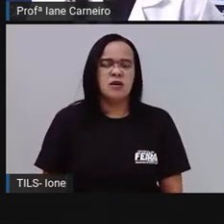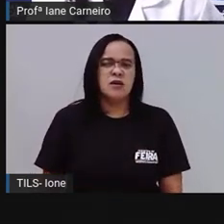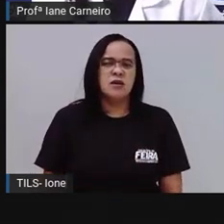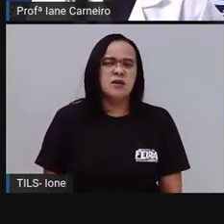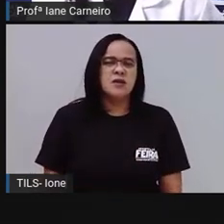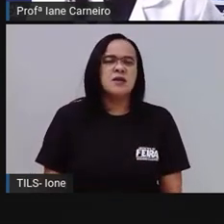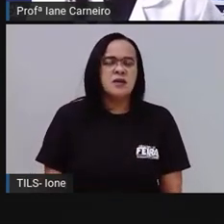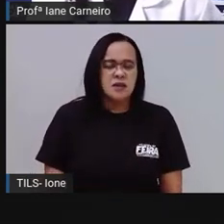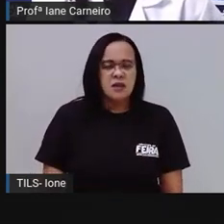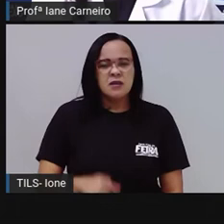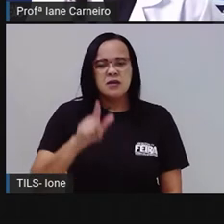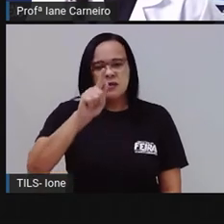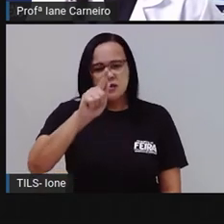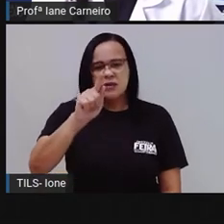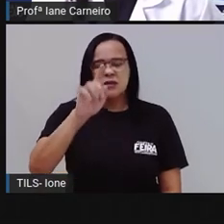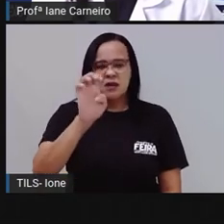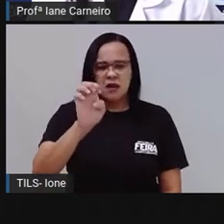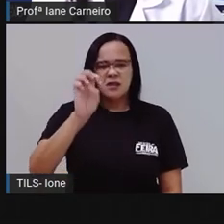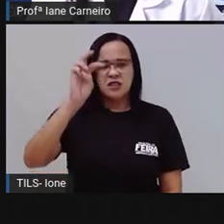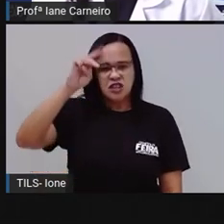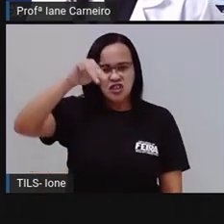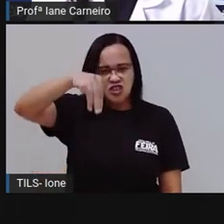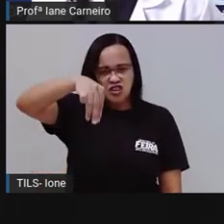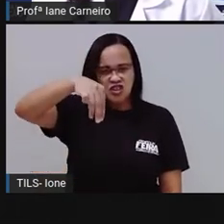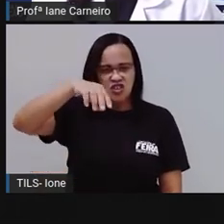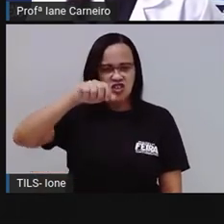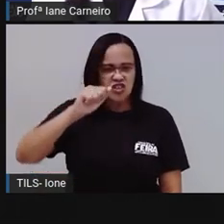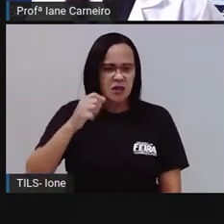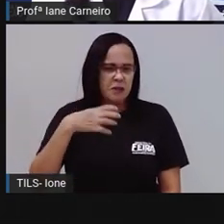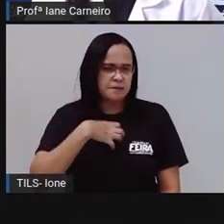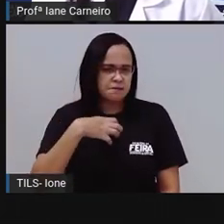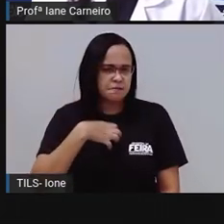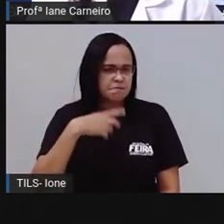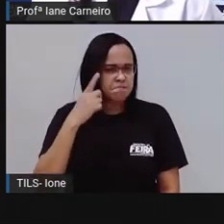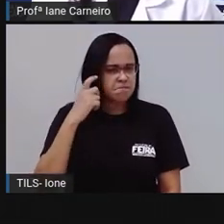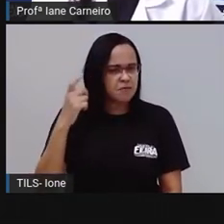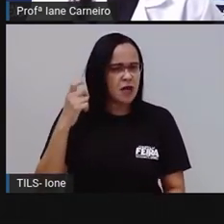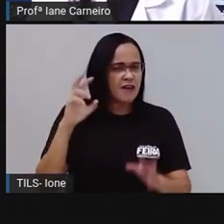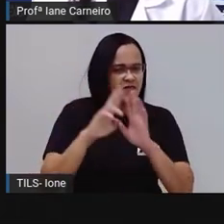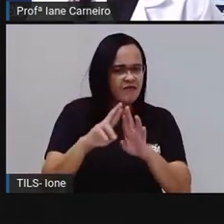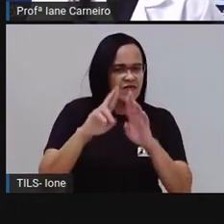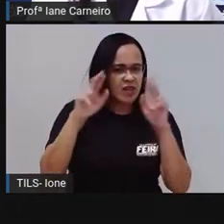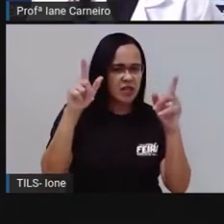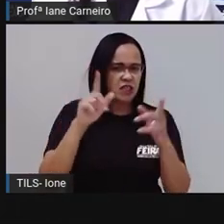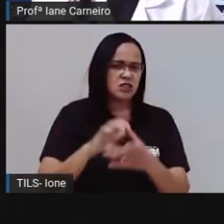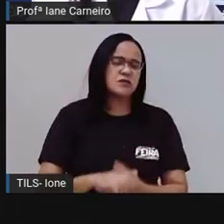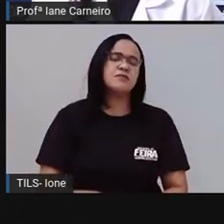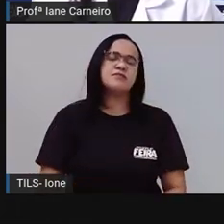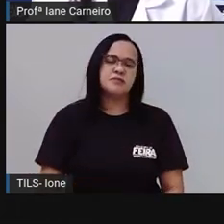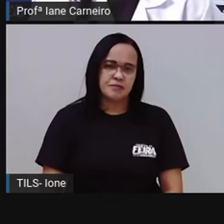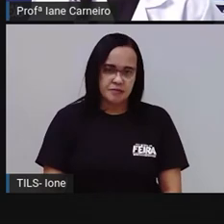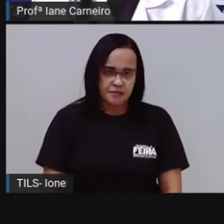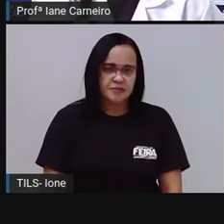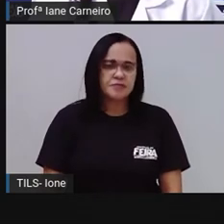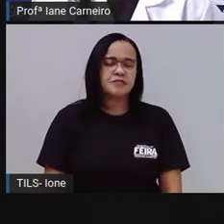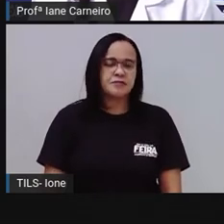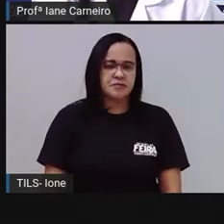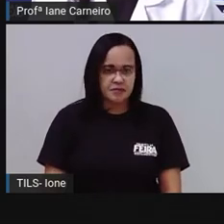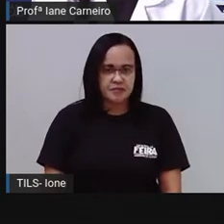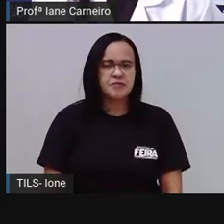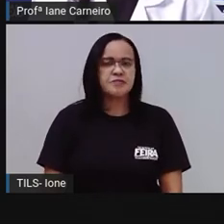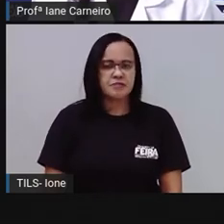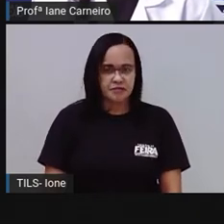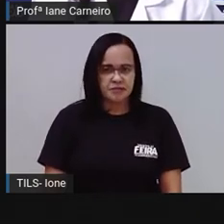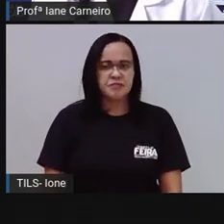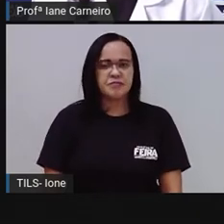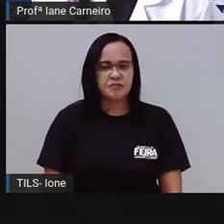Gema, ó. Percebem que o som é diferente? A mesma letrinha que produz outro som, ó. G,